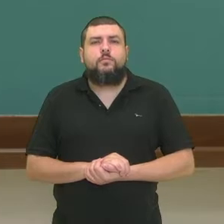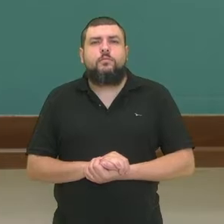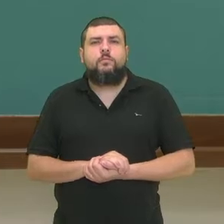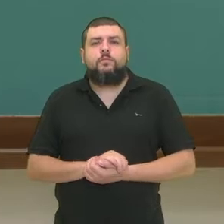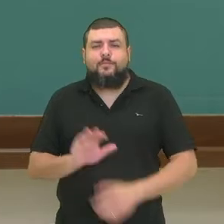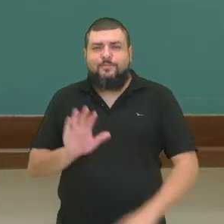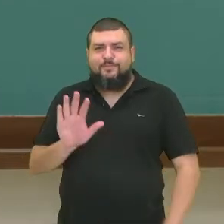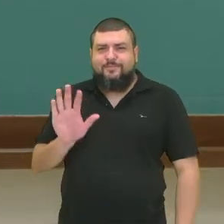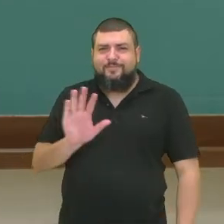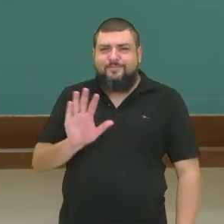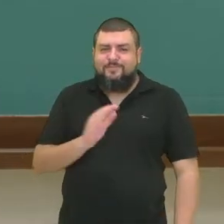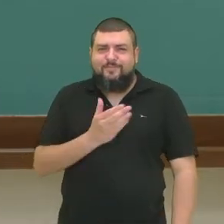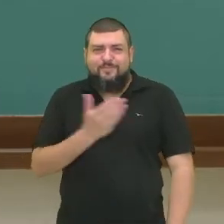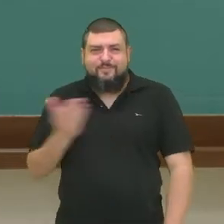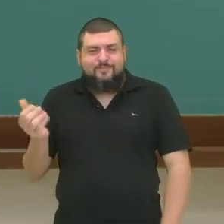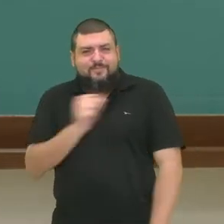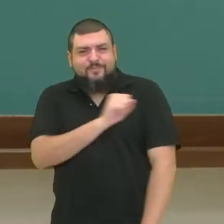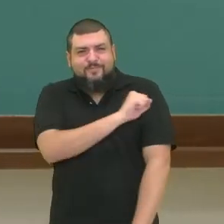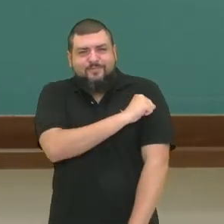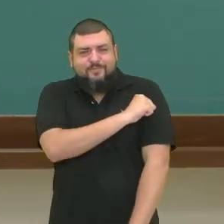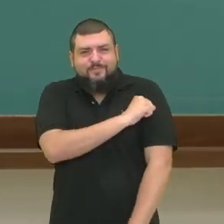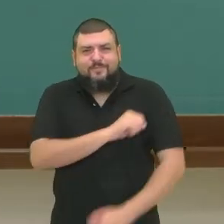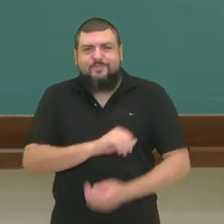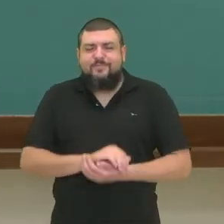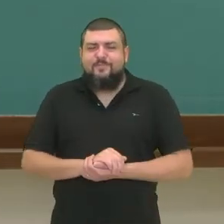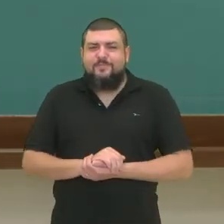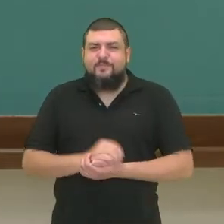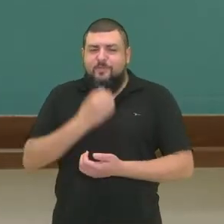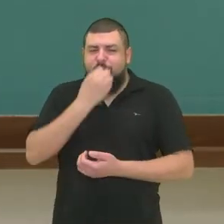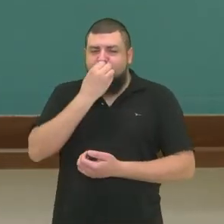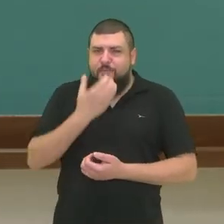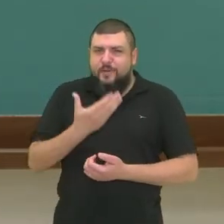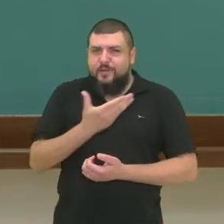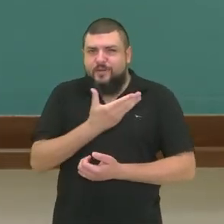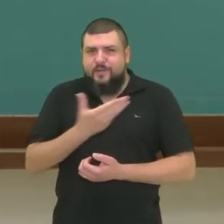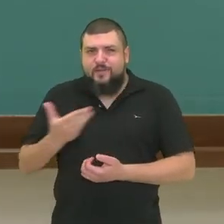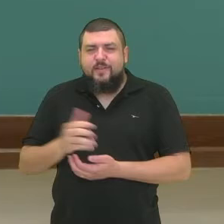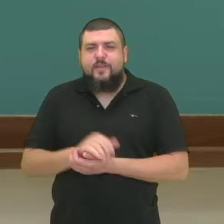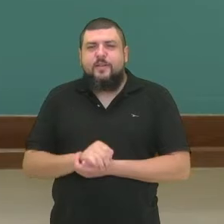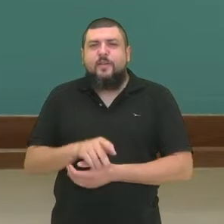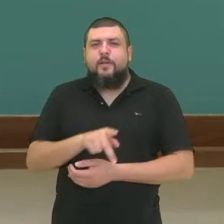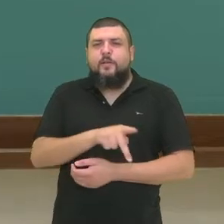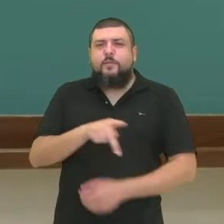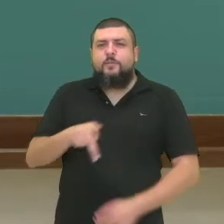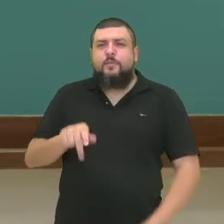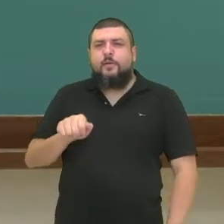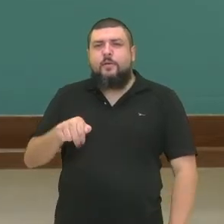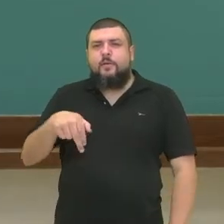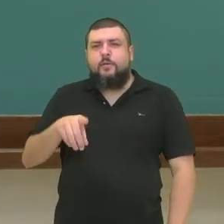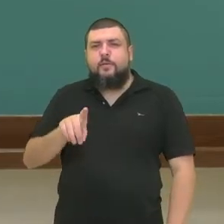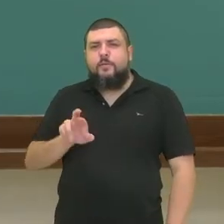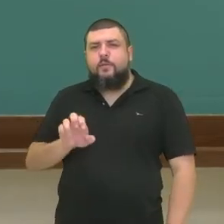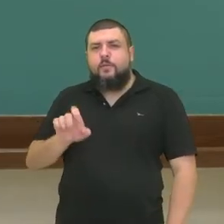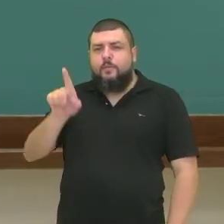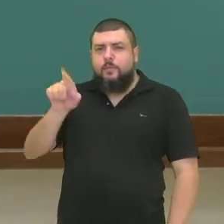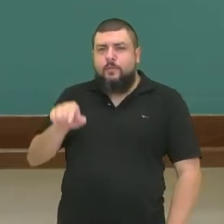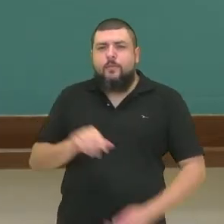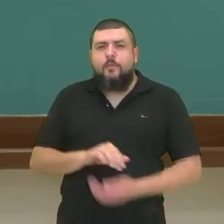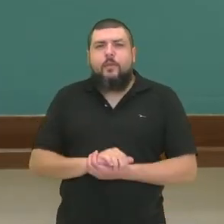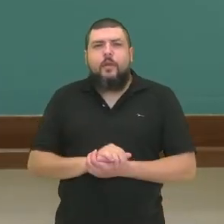Olá, alunos do 8º ano do ensino fundamental. Saudações geográficas, eu sou o professor André e nesta aula vamos falar então